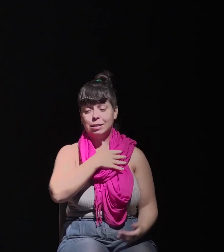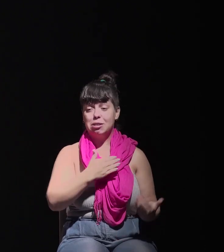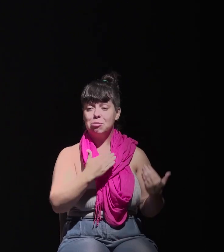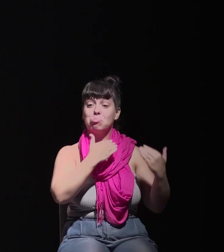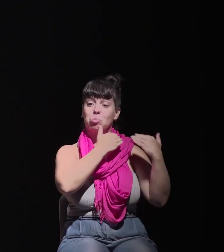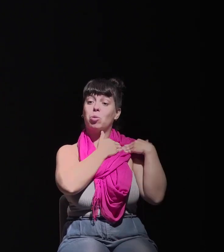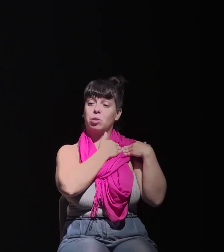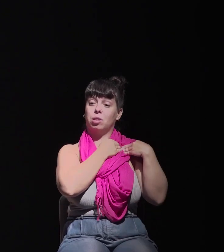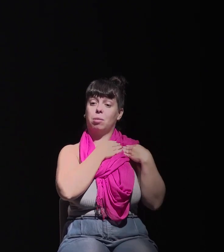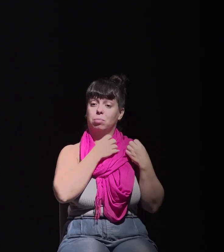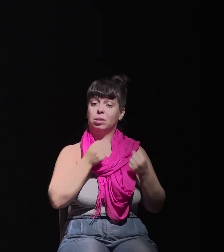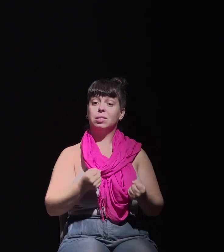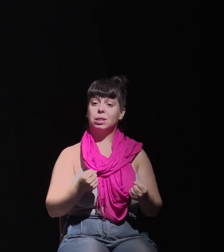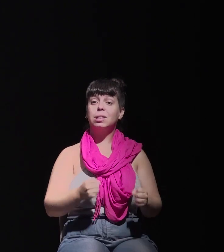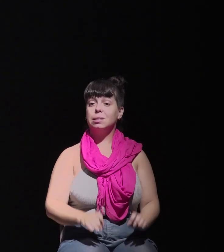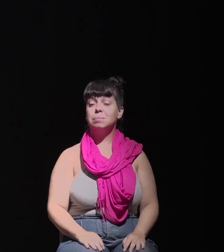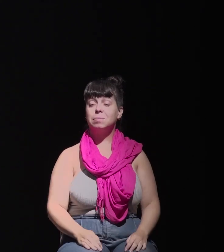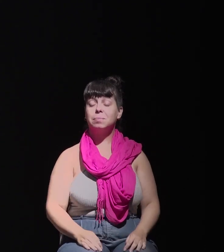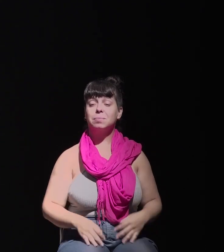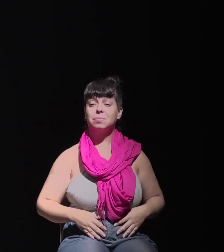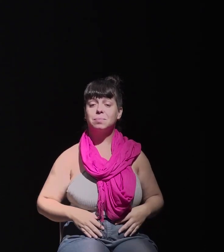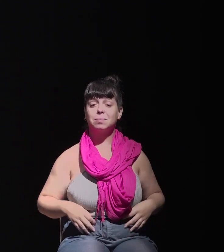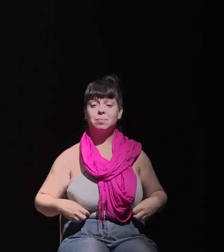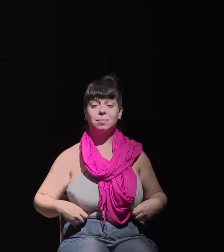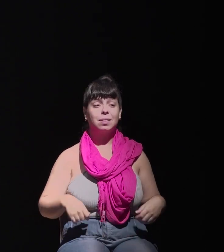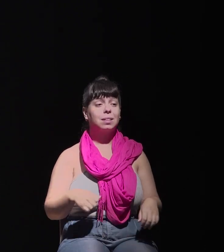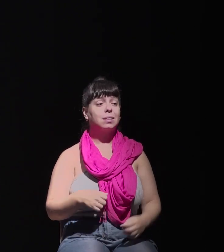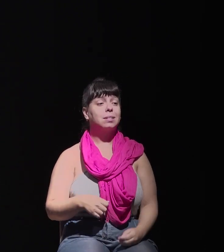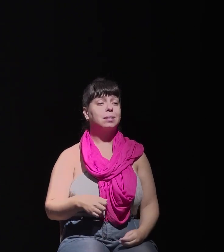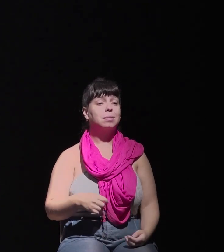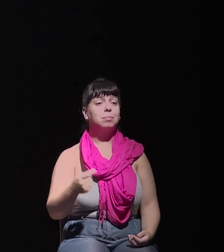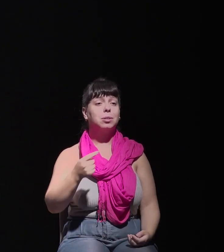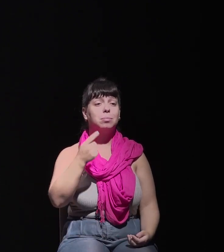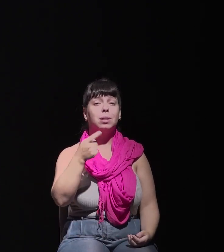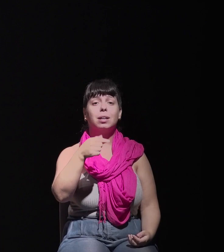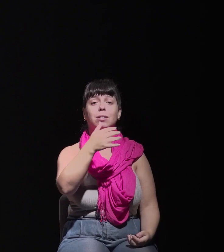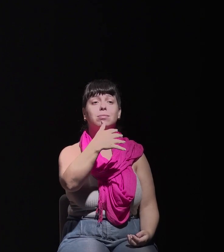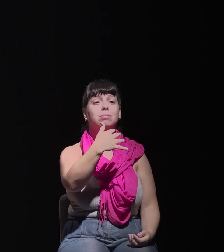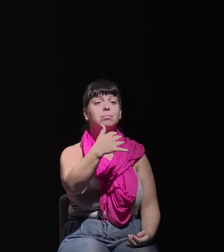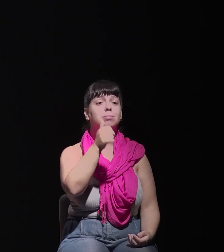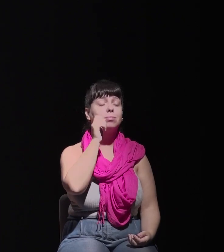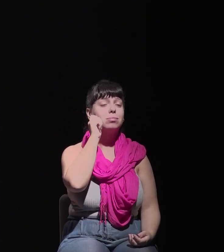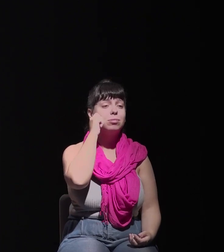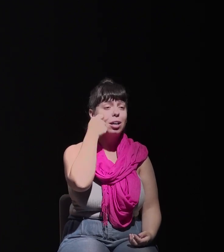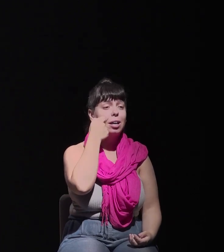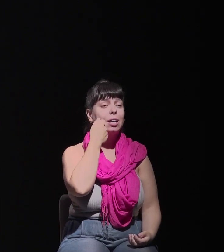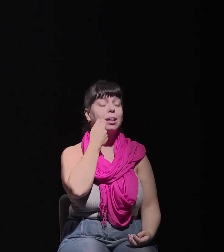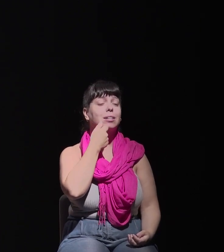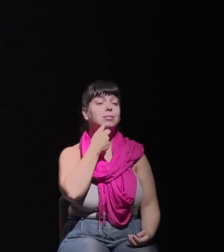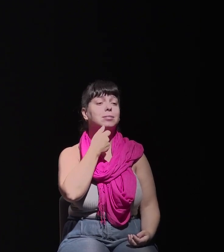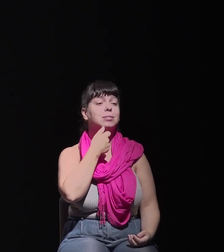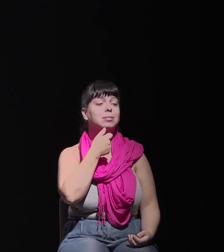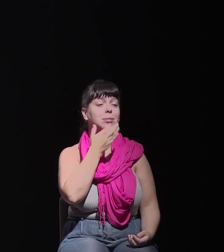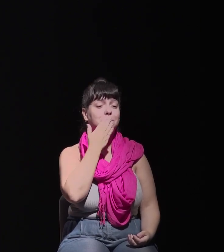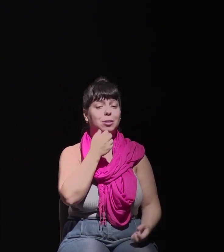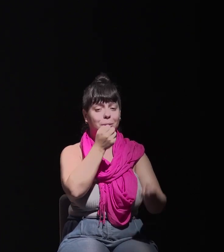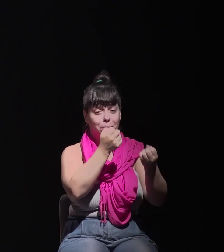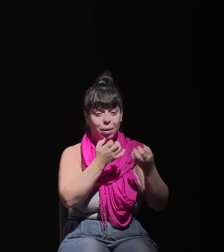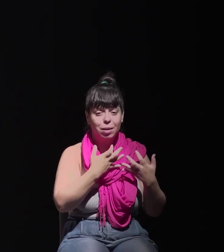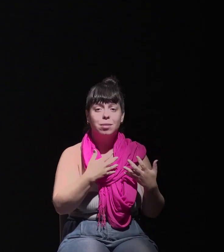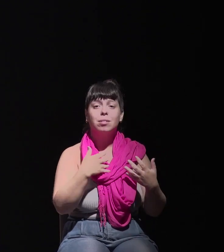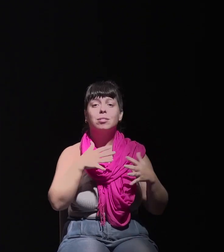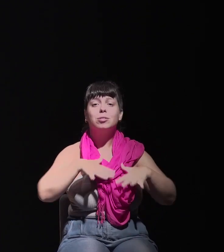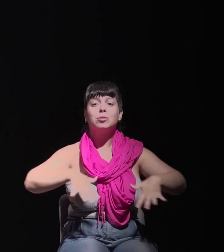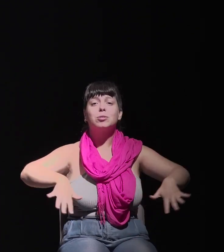responsabilidade. Bom, então, primeiro a benção às minhas mais velhas, às minhas mais novas, aos meus mais velhos, aos meus mais novos, que os